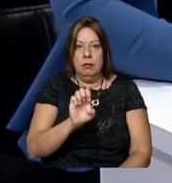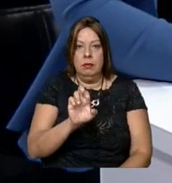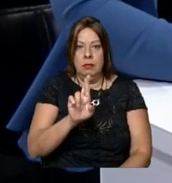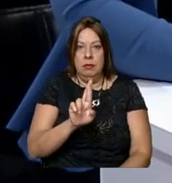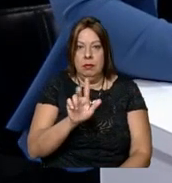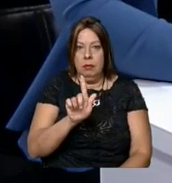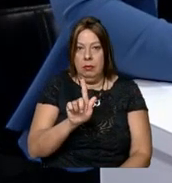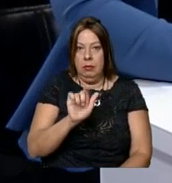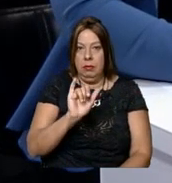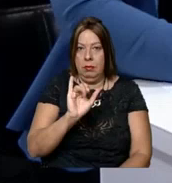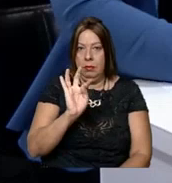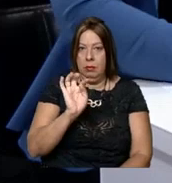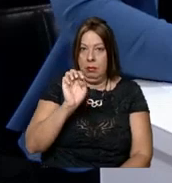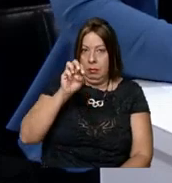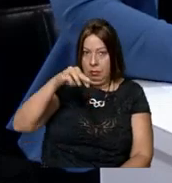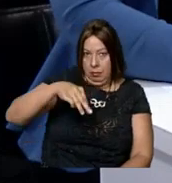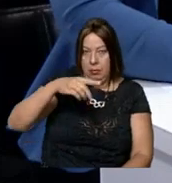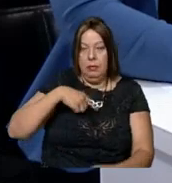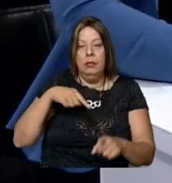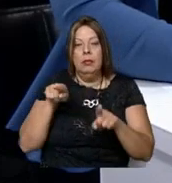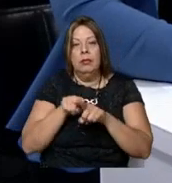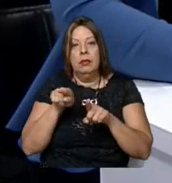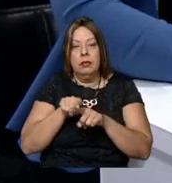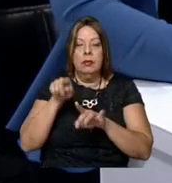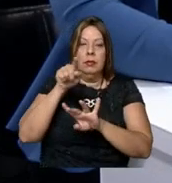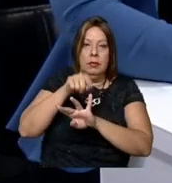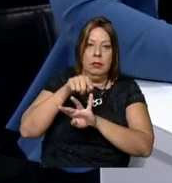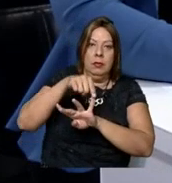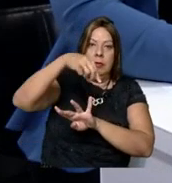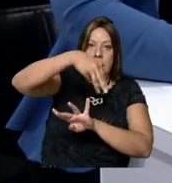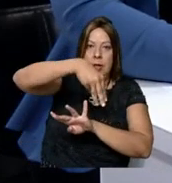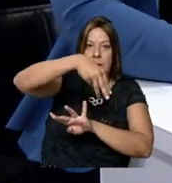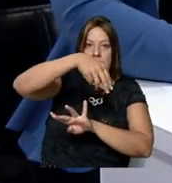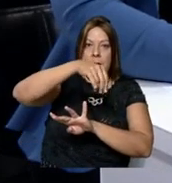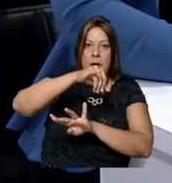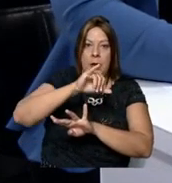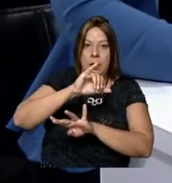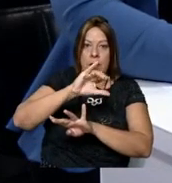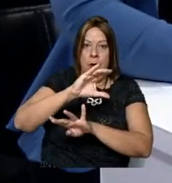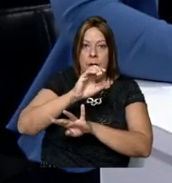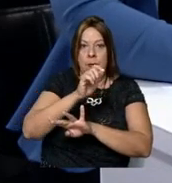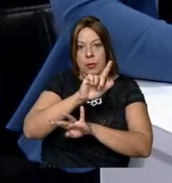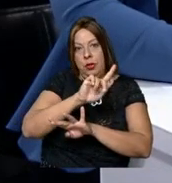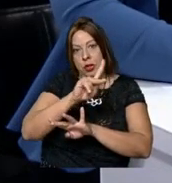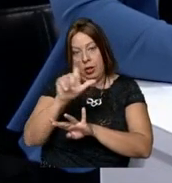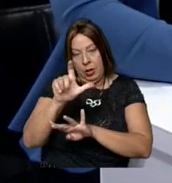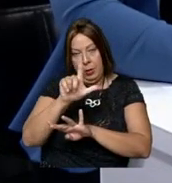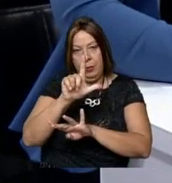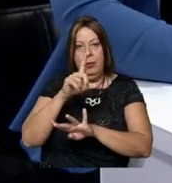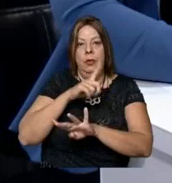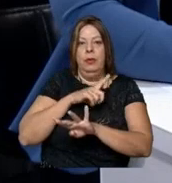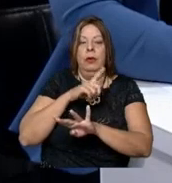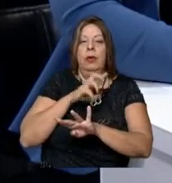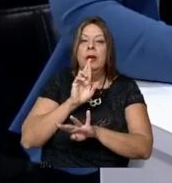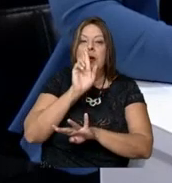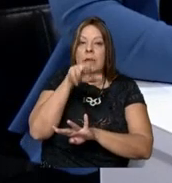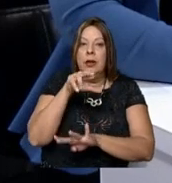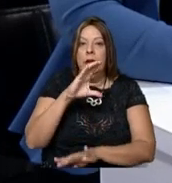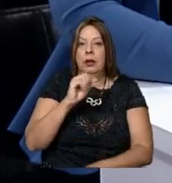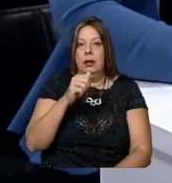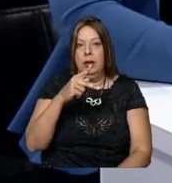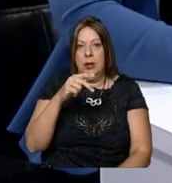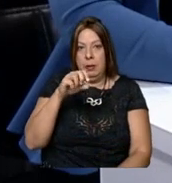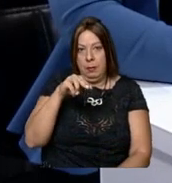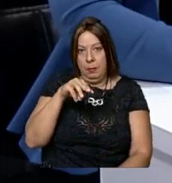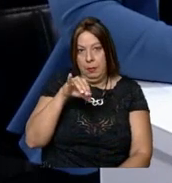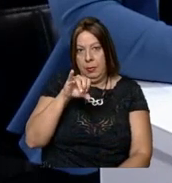Independentes SS. E para Michel Andrade, representante da Capemisa Capitalização SA. Bom dia